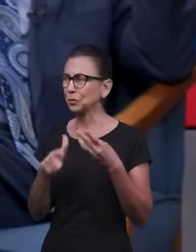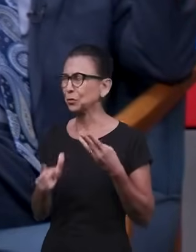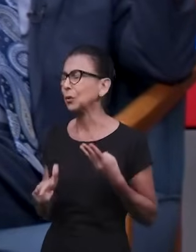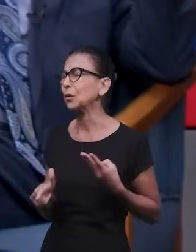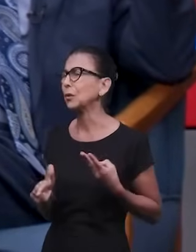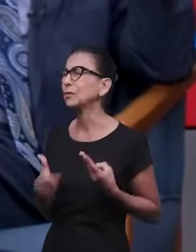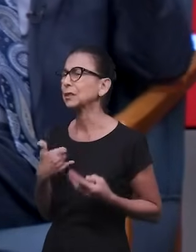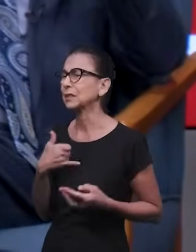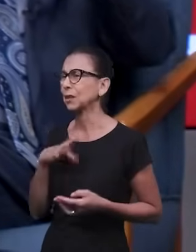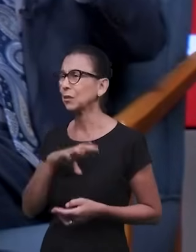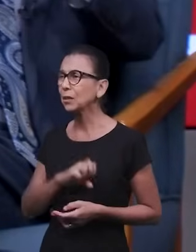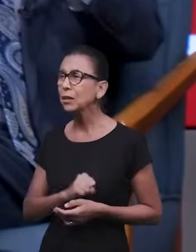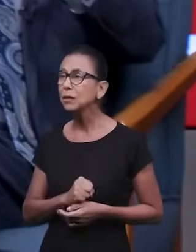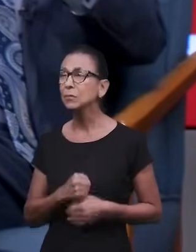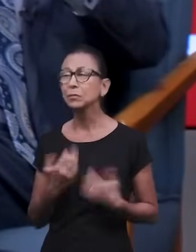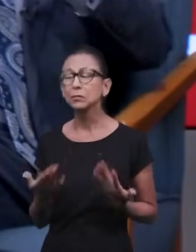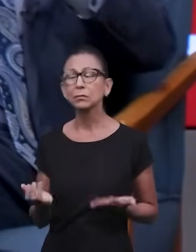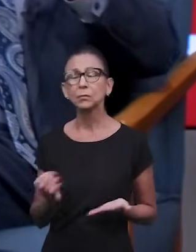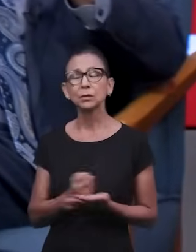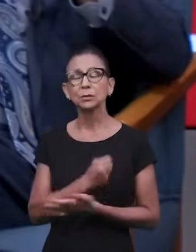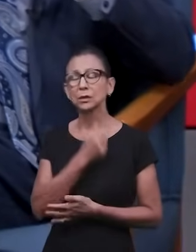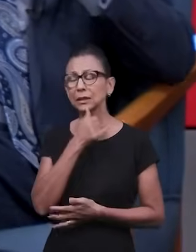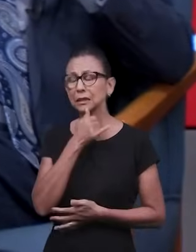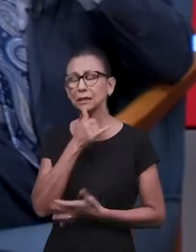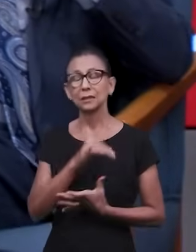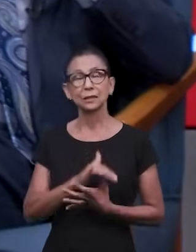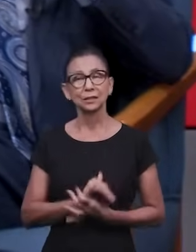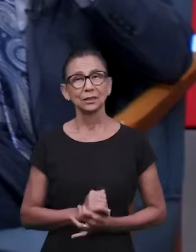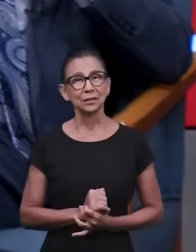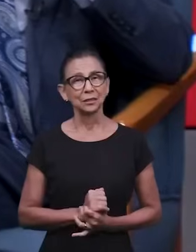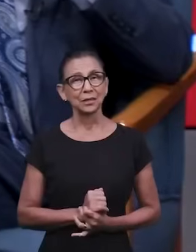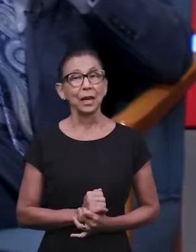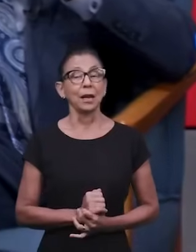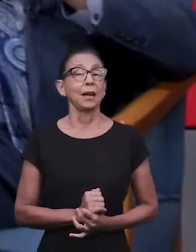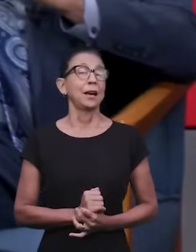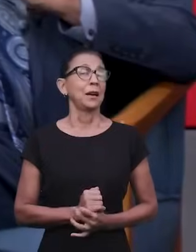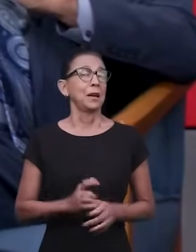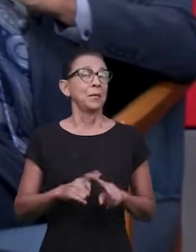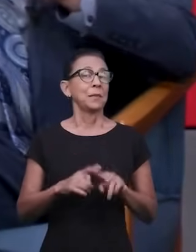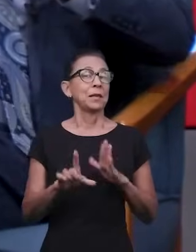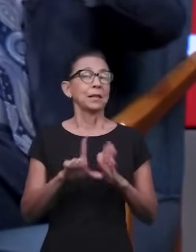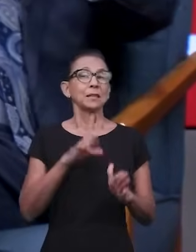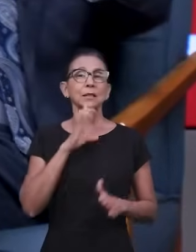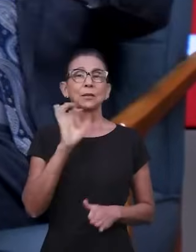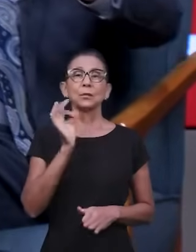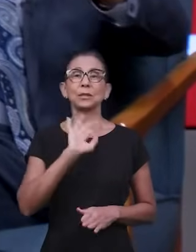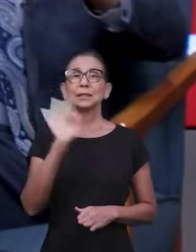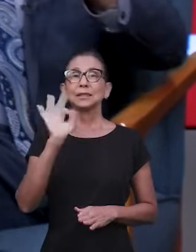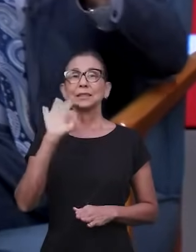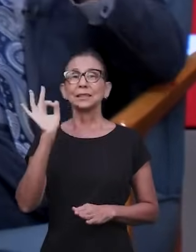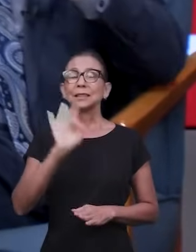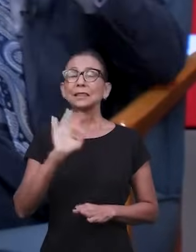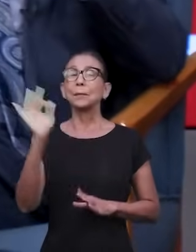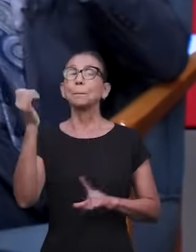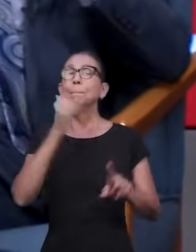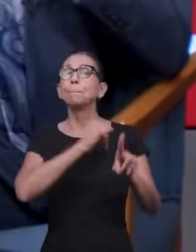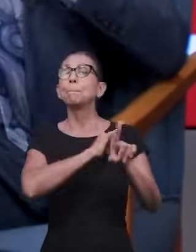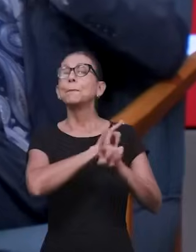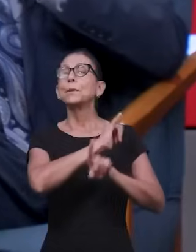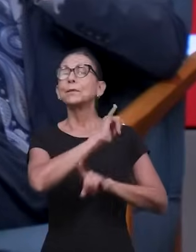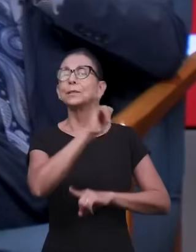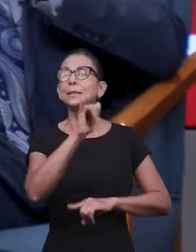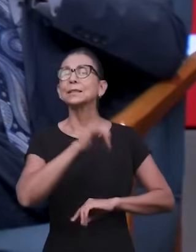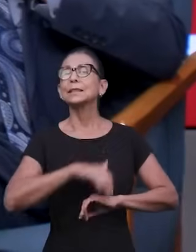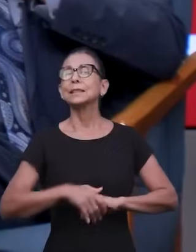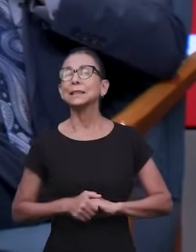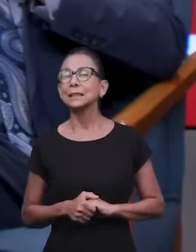não valorizou o Profético e por isso ele negou agora ele não sabia então ele sabe de todas as coisas ou seja